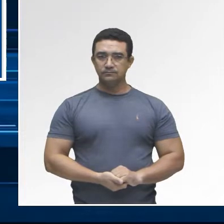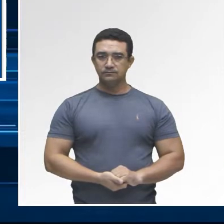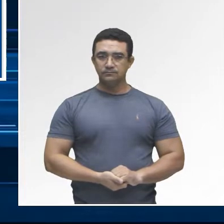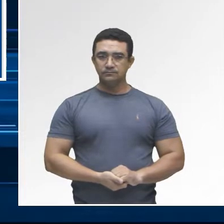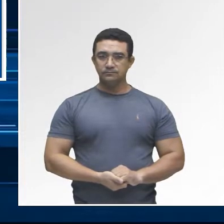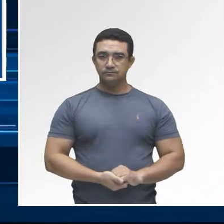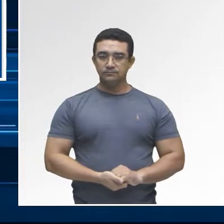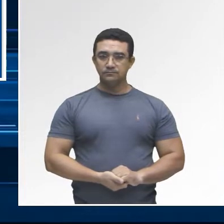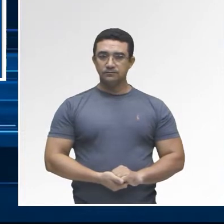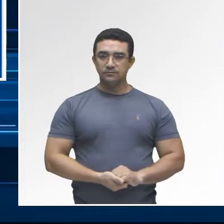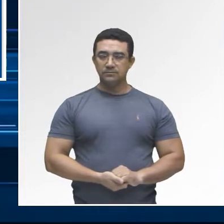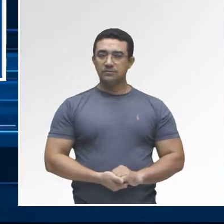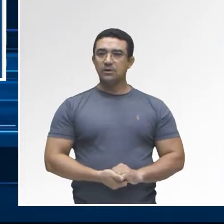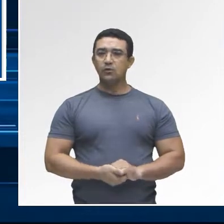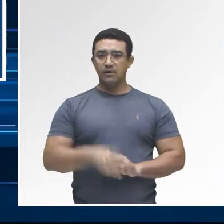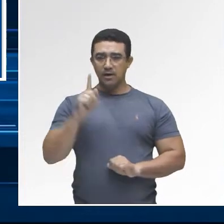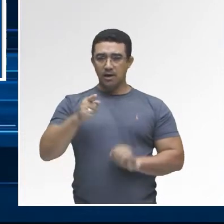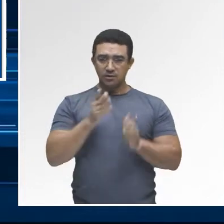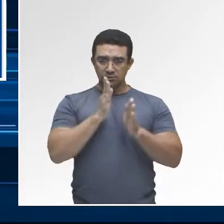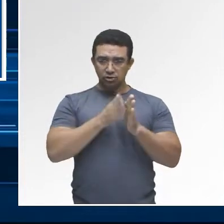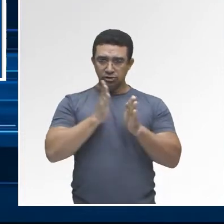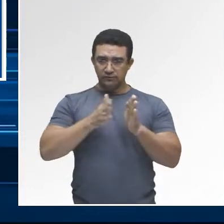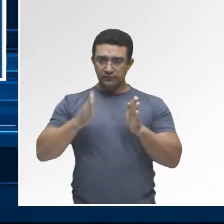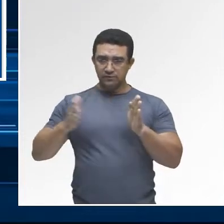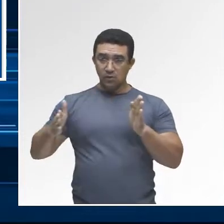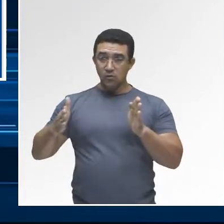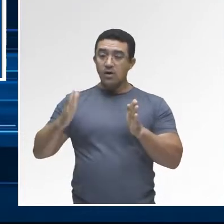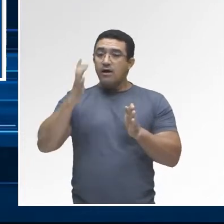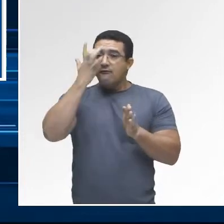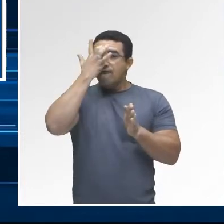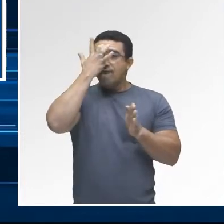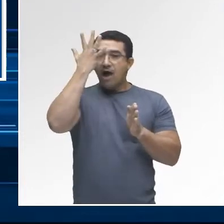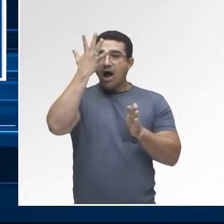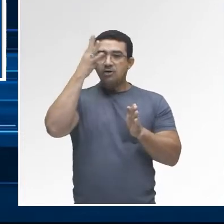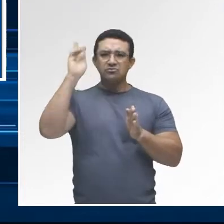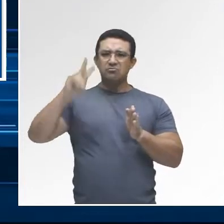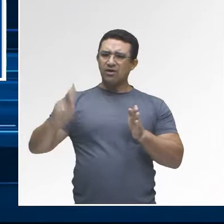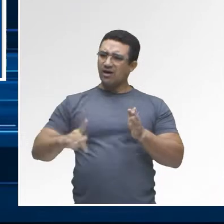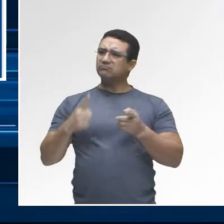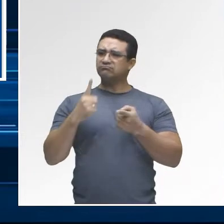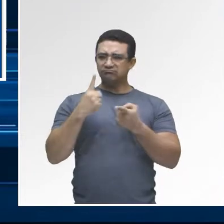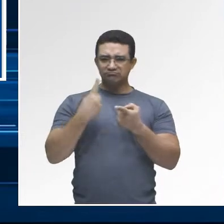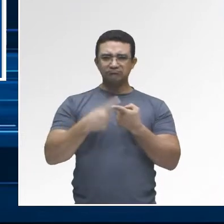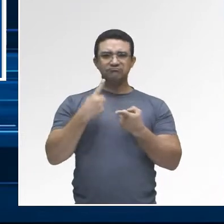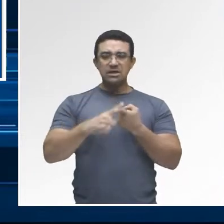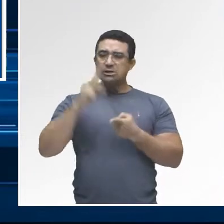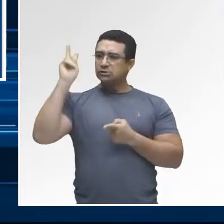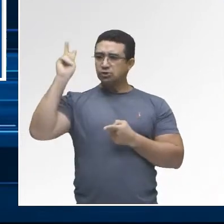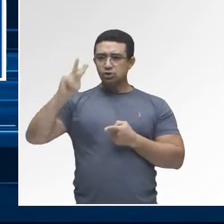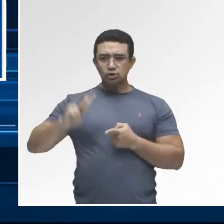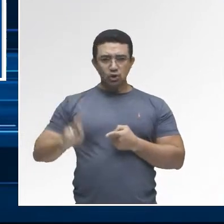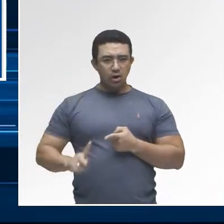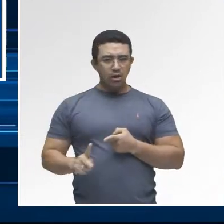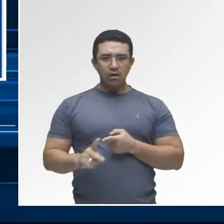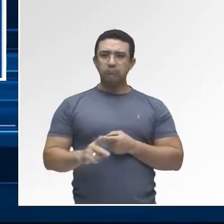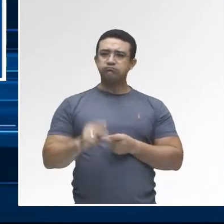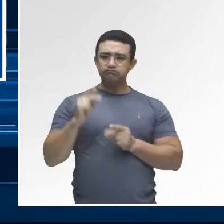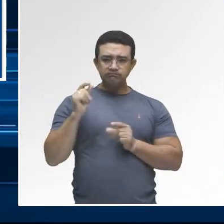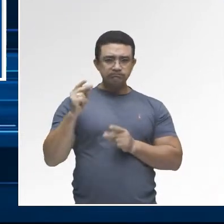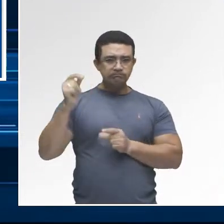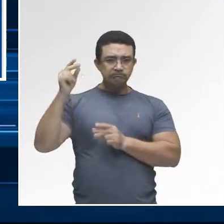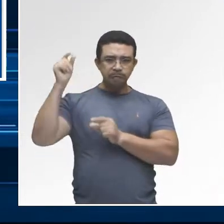Então a gente faz aqui essa divisão para facilitar o nosso estudo, porque é uma história longa, uma história de longa duração.